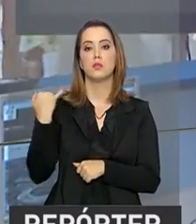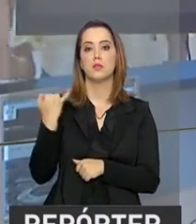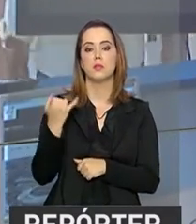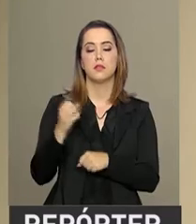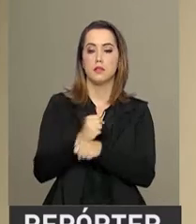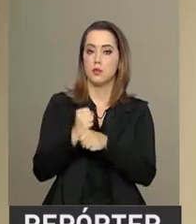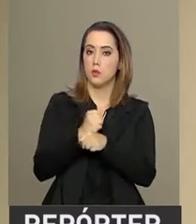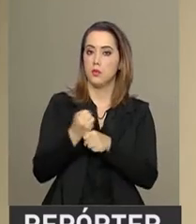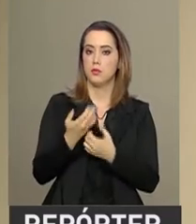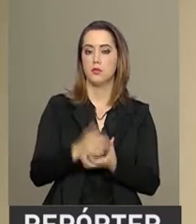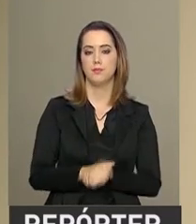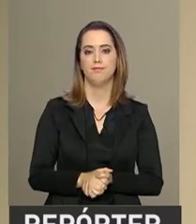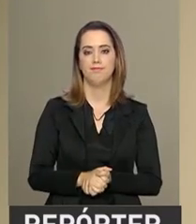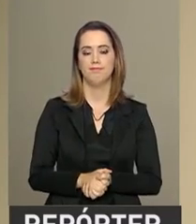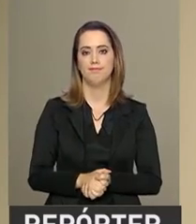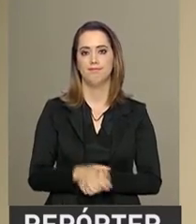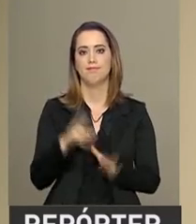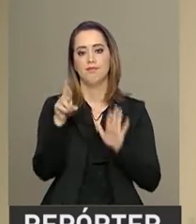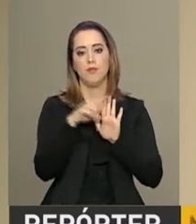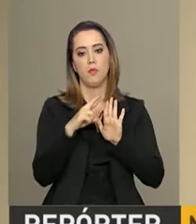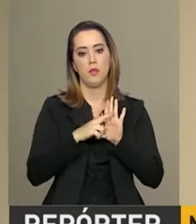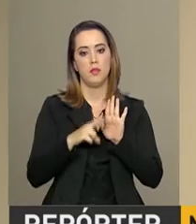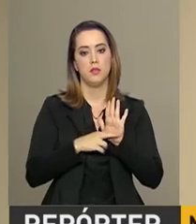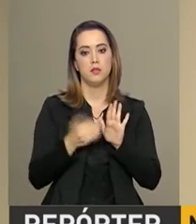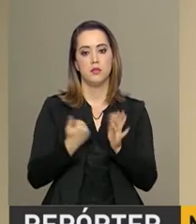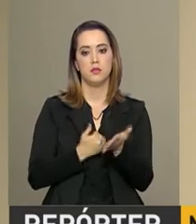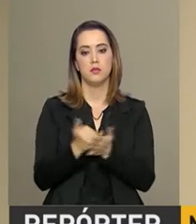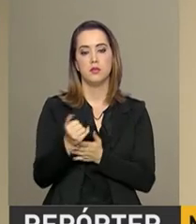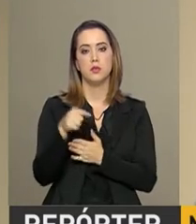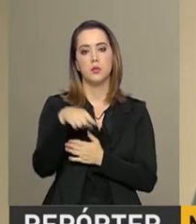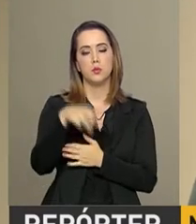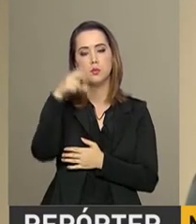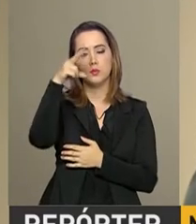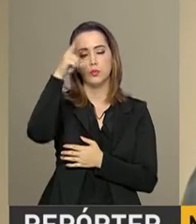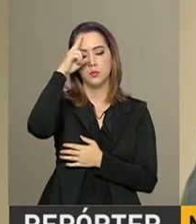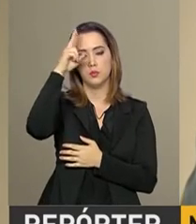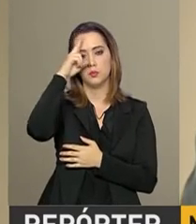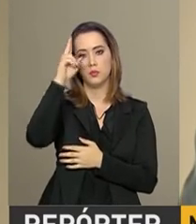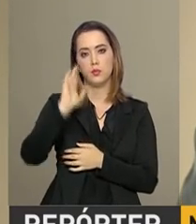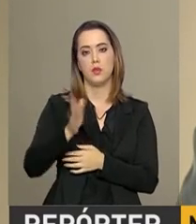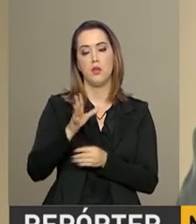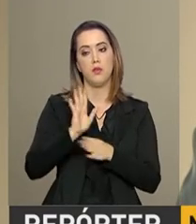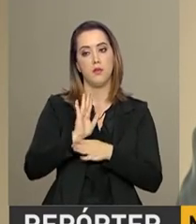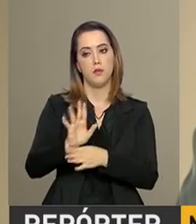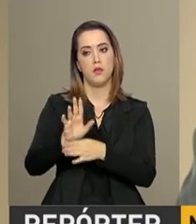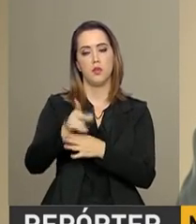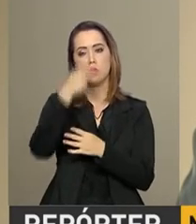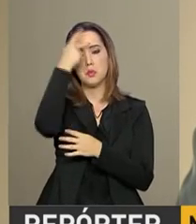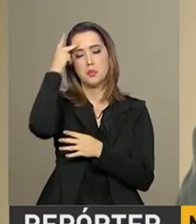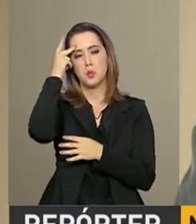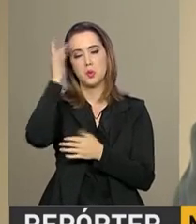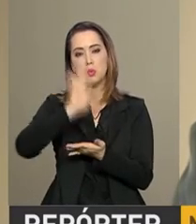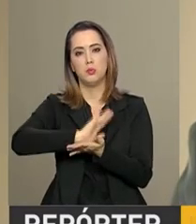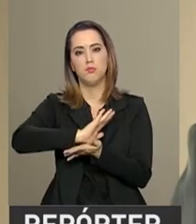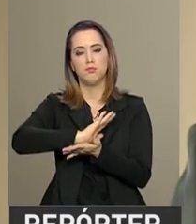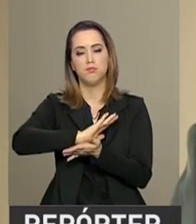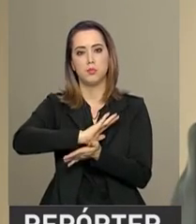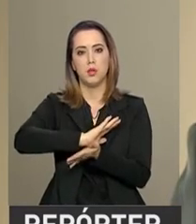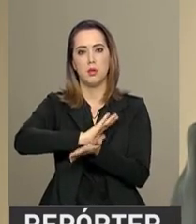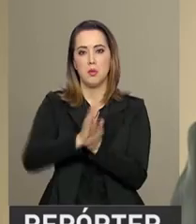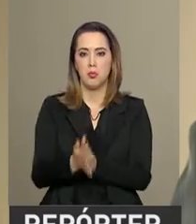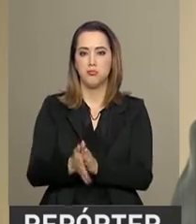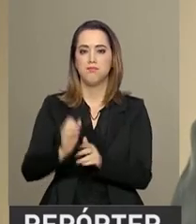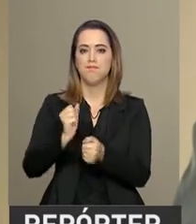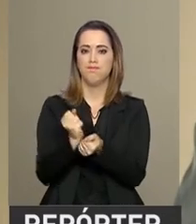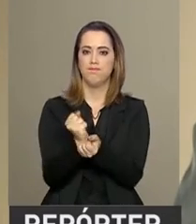Pereira e a revolução começou a valer desde a última segunda-feira e vai beneficiar vítimas de trabalho escravo e de